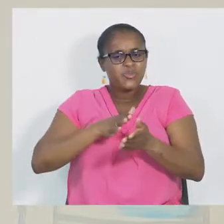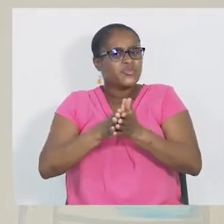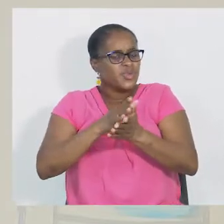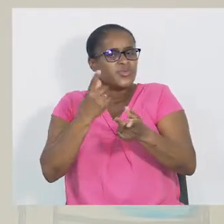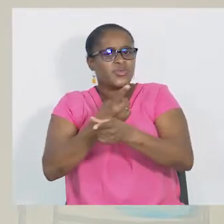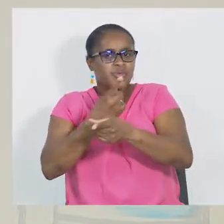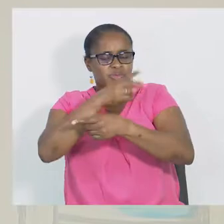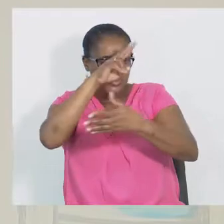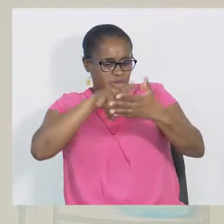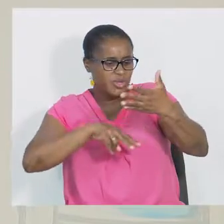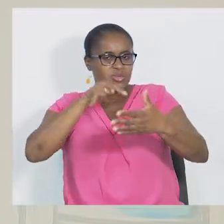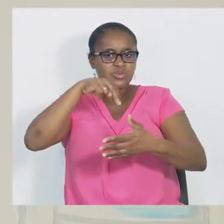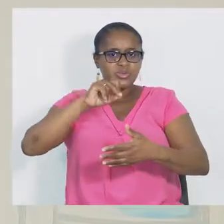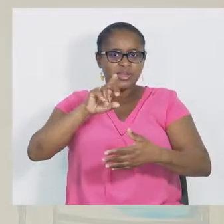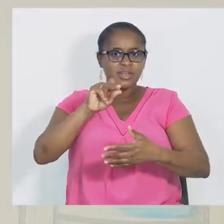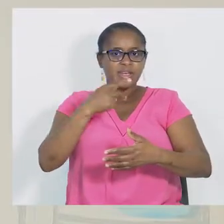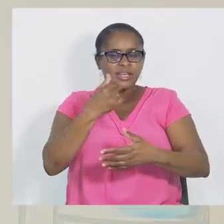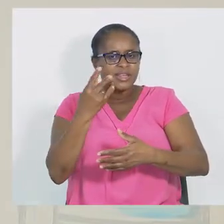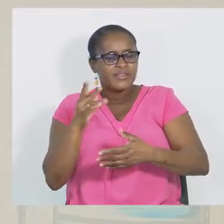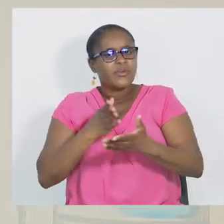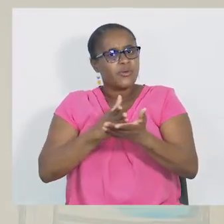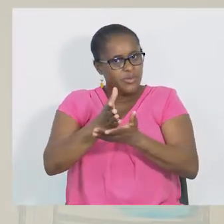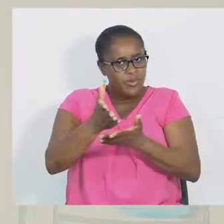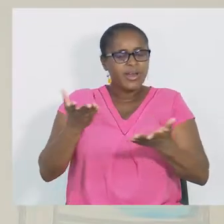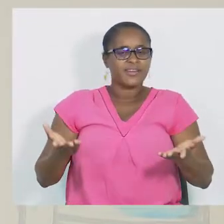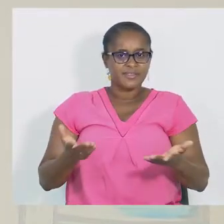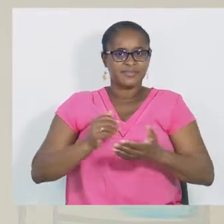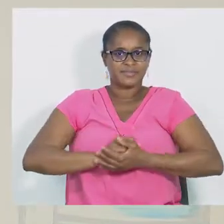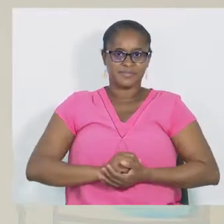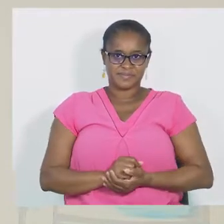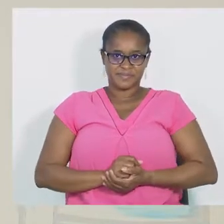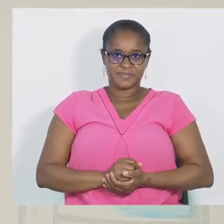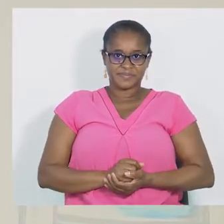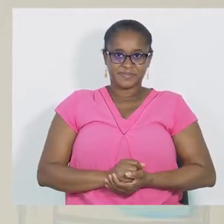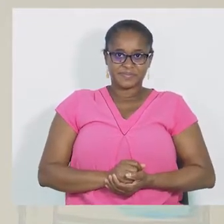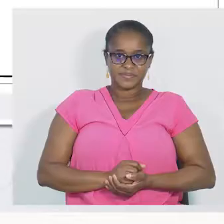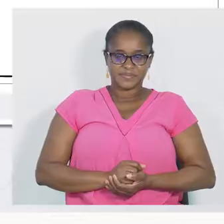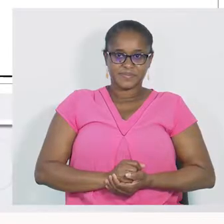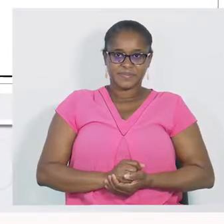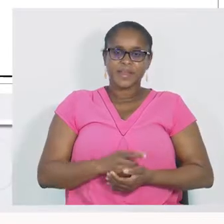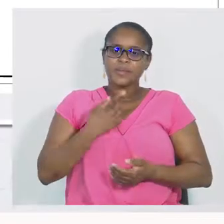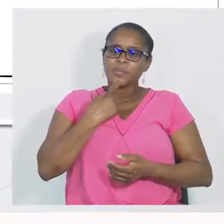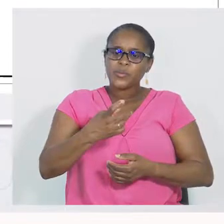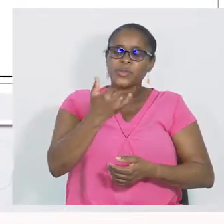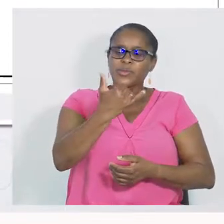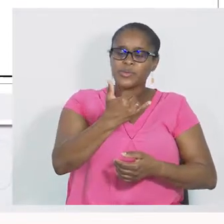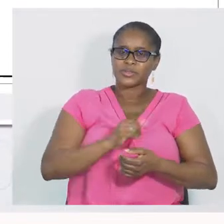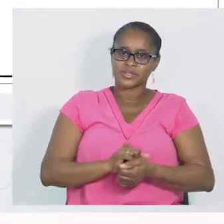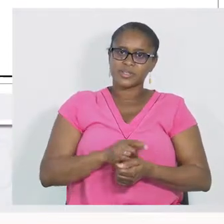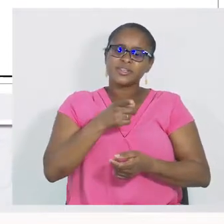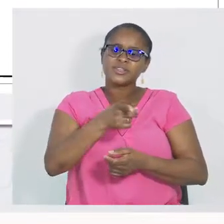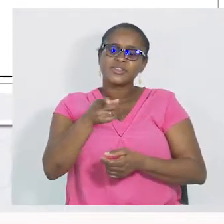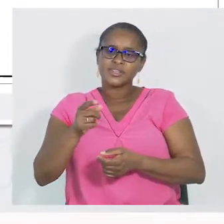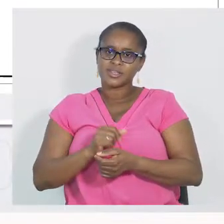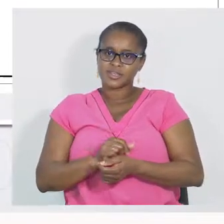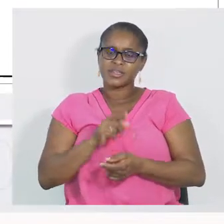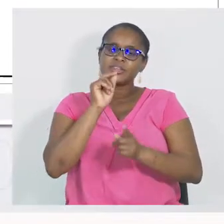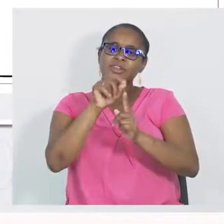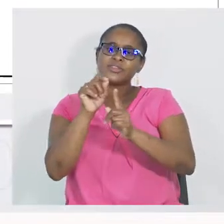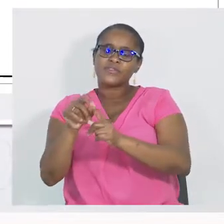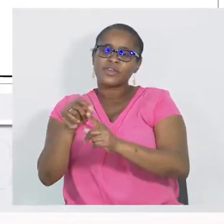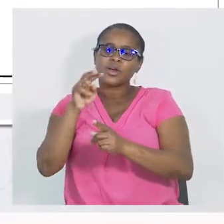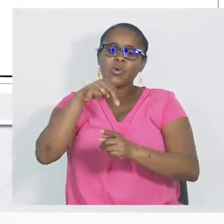escritora infanto-juvenil cabo-verdiana que escreve histórias lindas para as nossas crianças. E muito obrigada à escritora Natasha